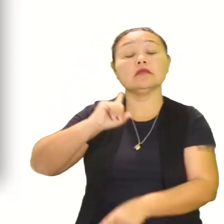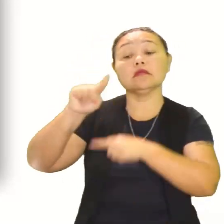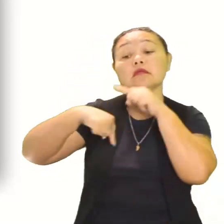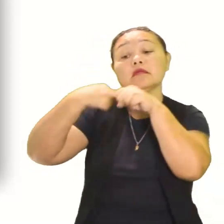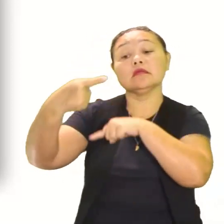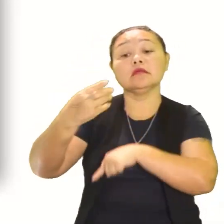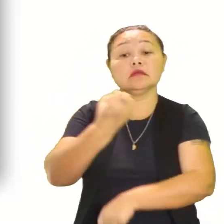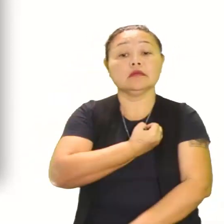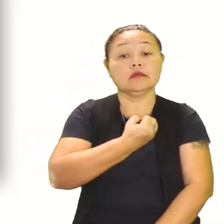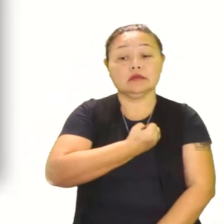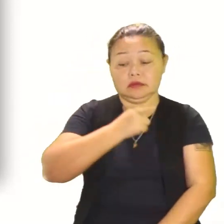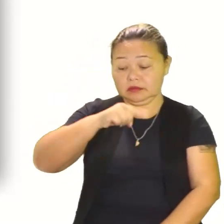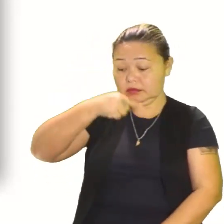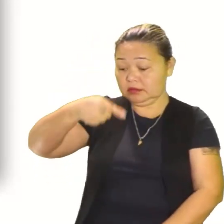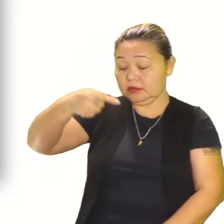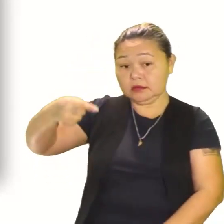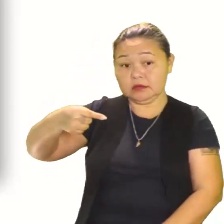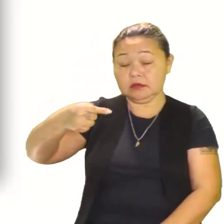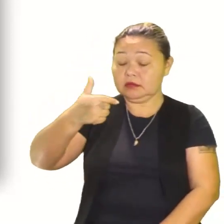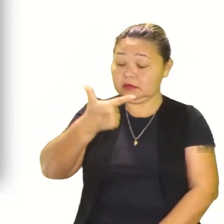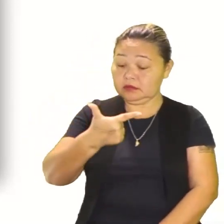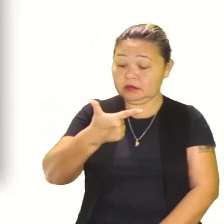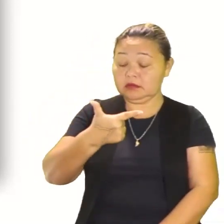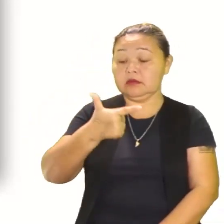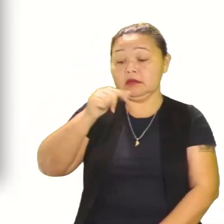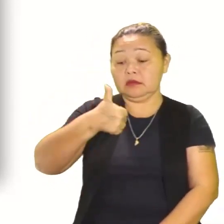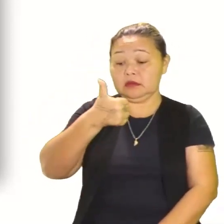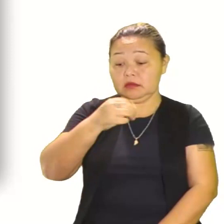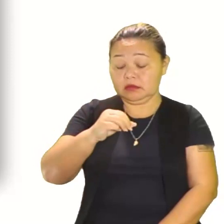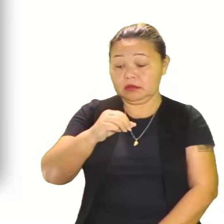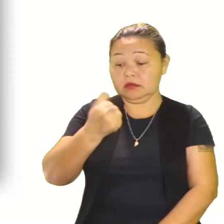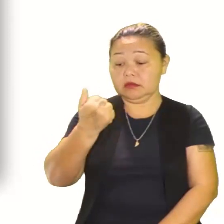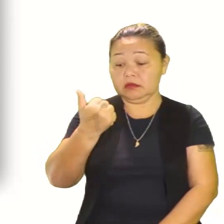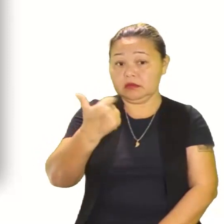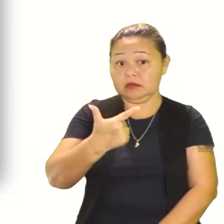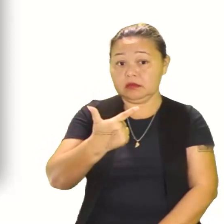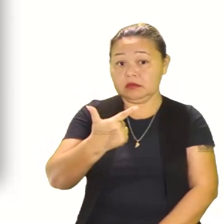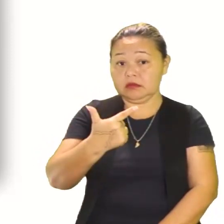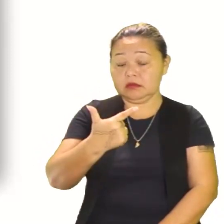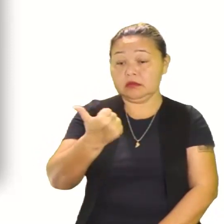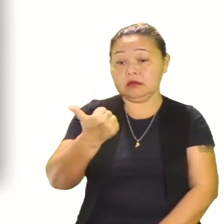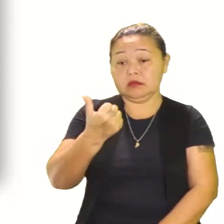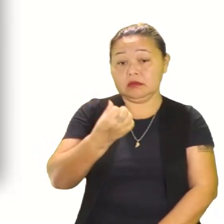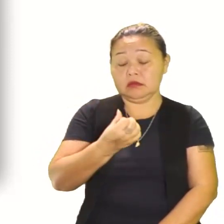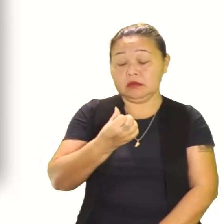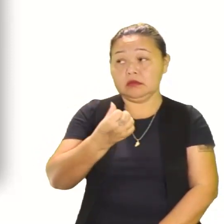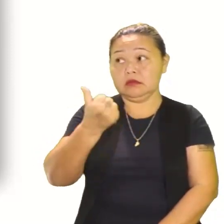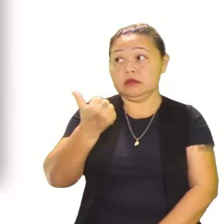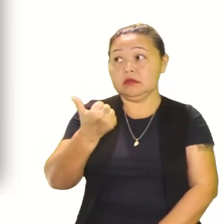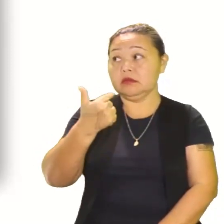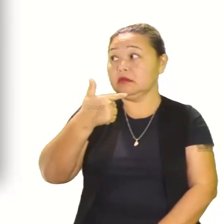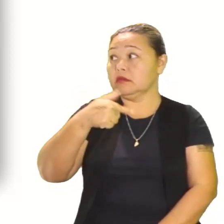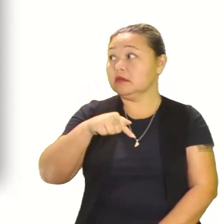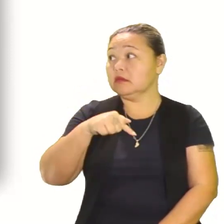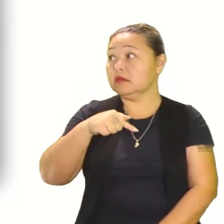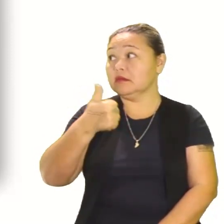da sequência? E a sequência é 2, 10, 12,